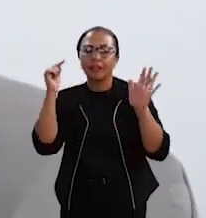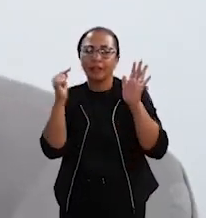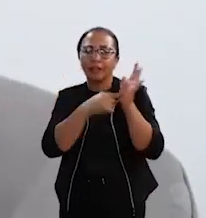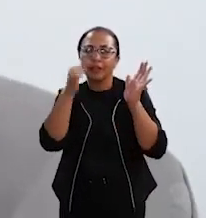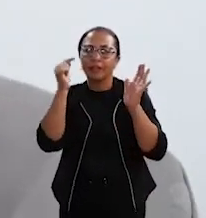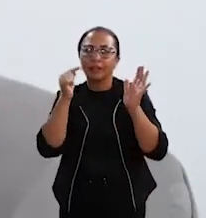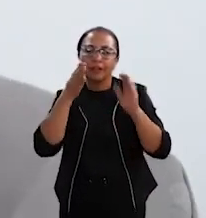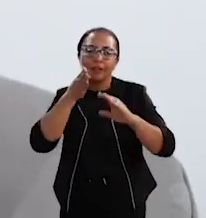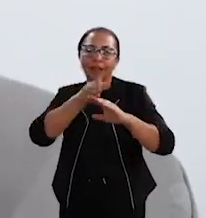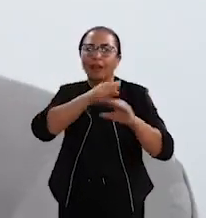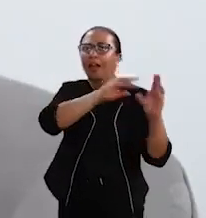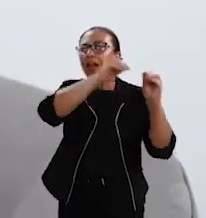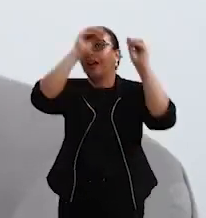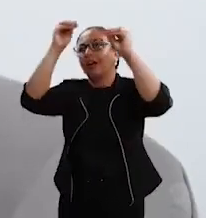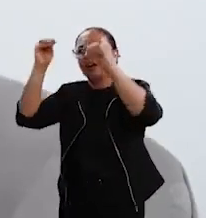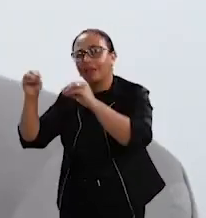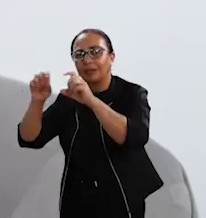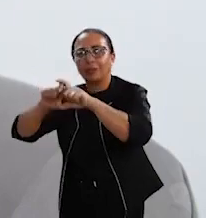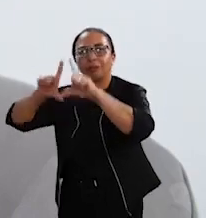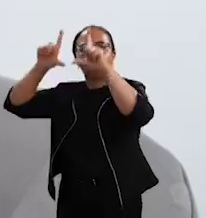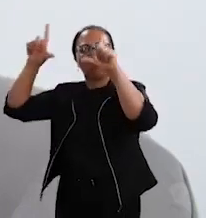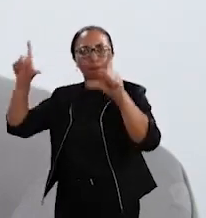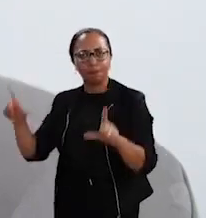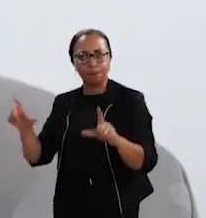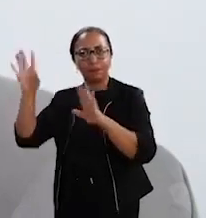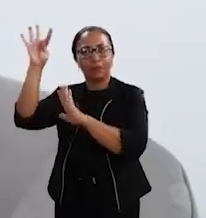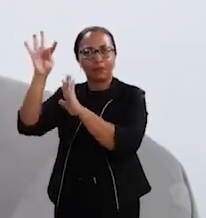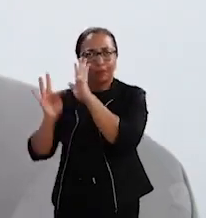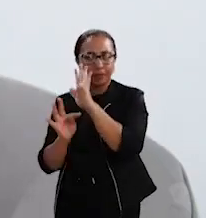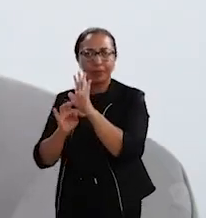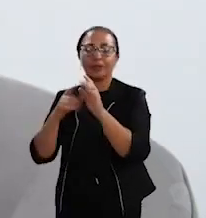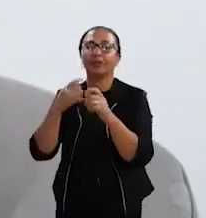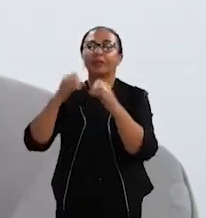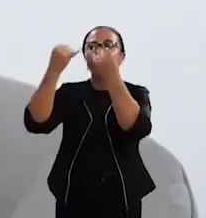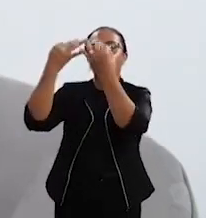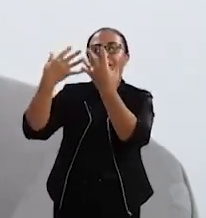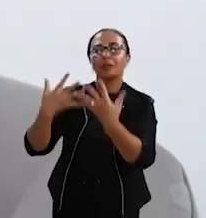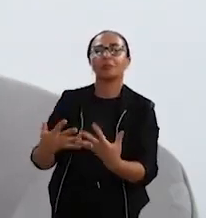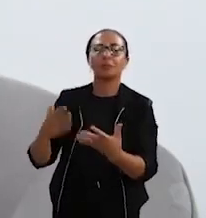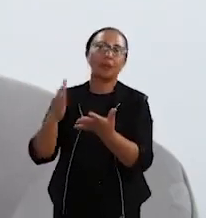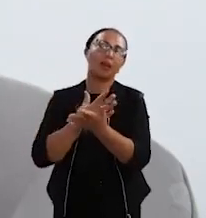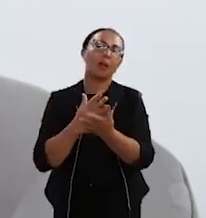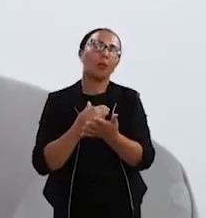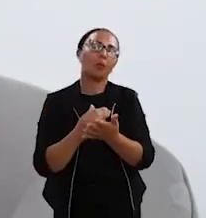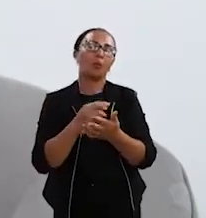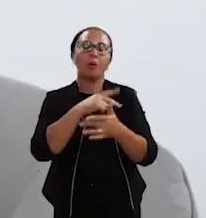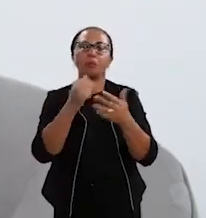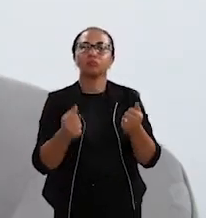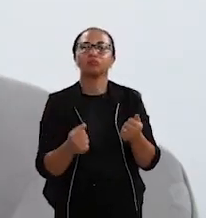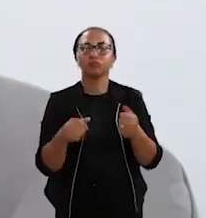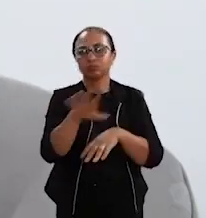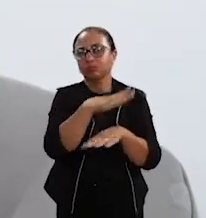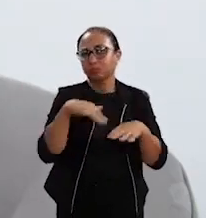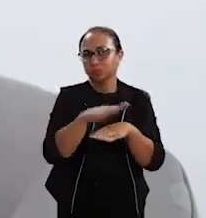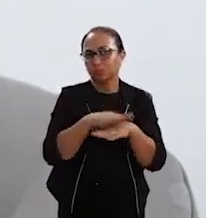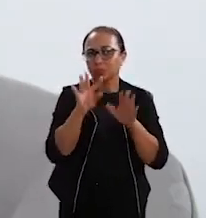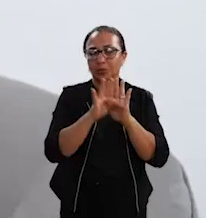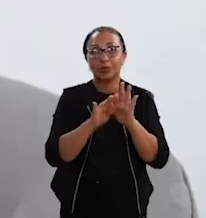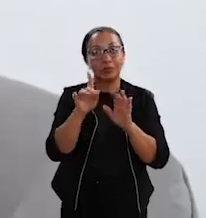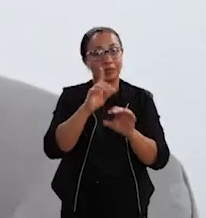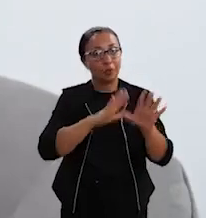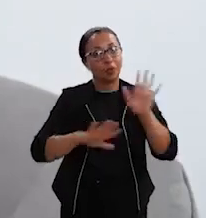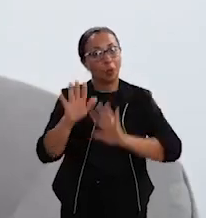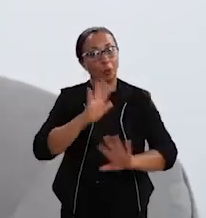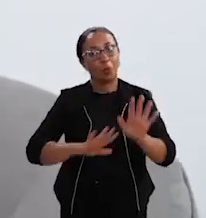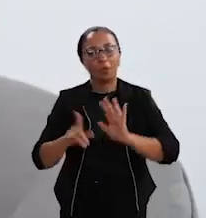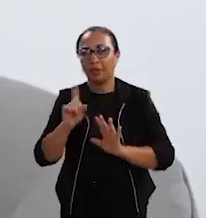que você apertando ali te leva para um outro texto que vai te explicar alguma coisa a respeito e que se